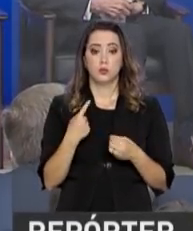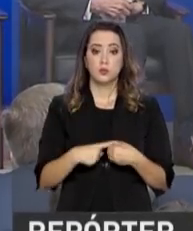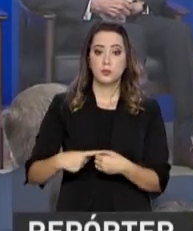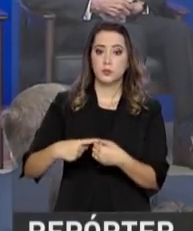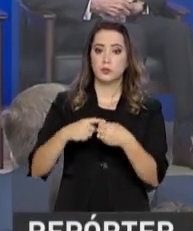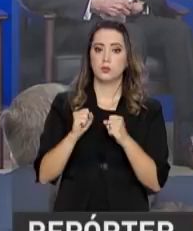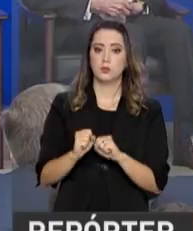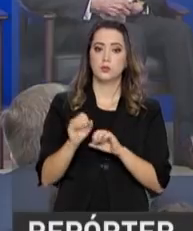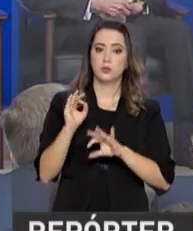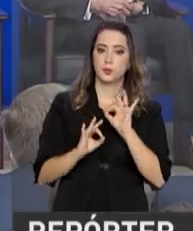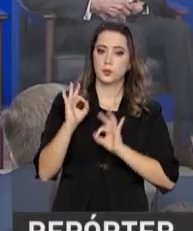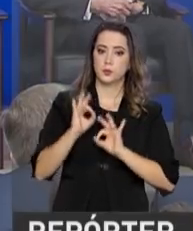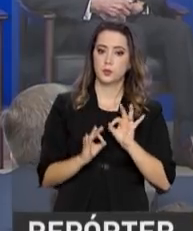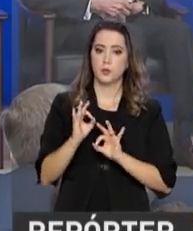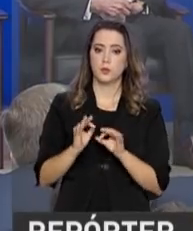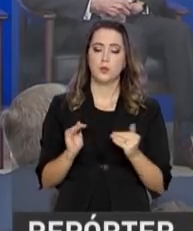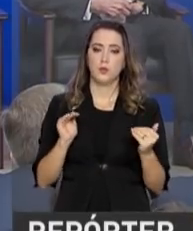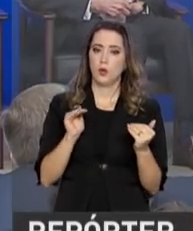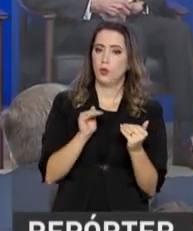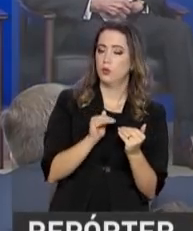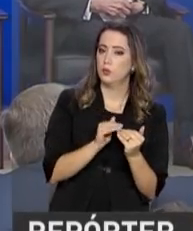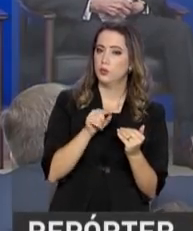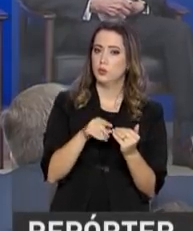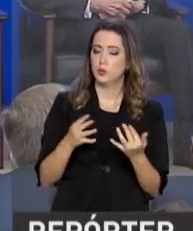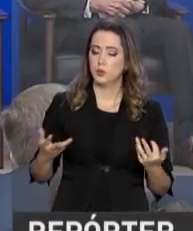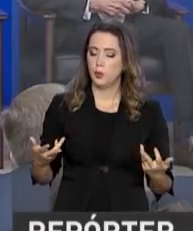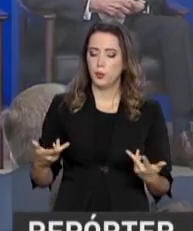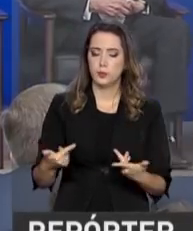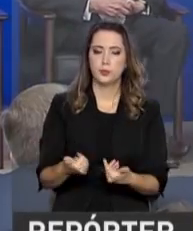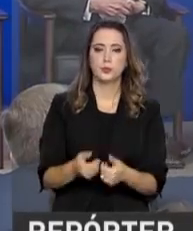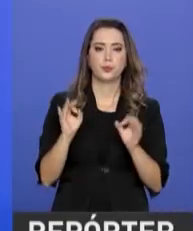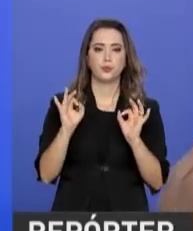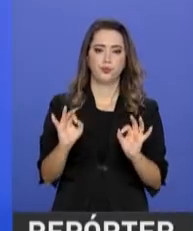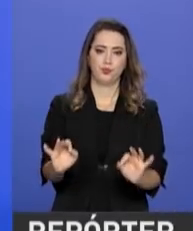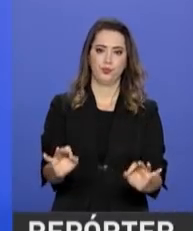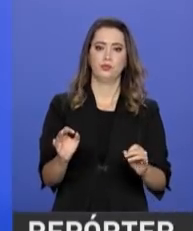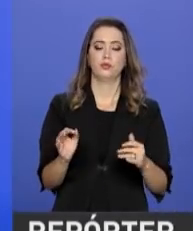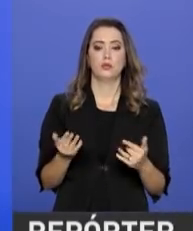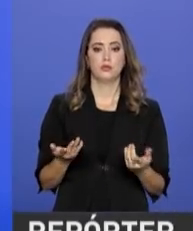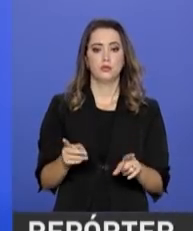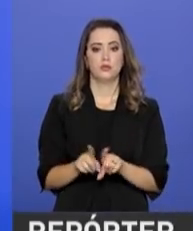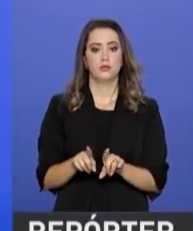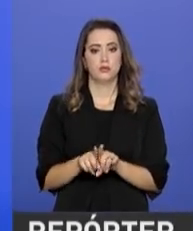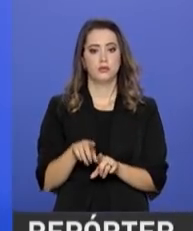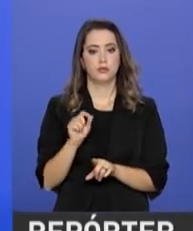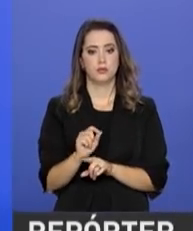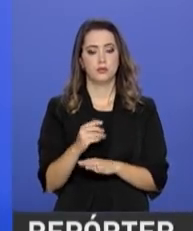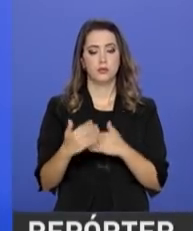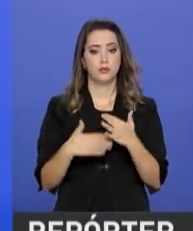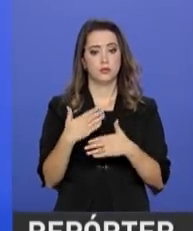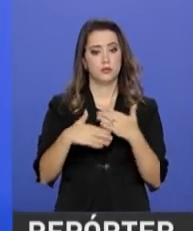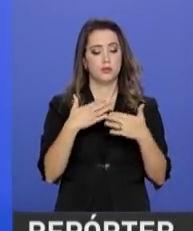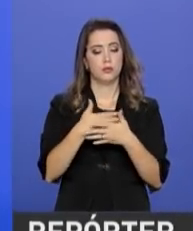municípios possam se planejar, focando qualidade, eficiência e também